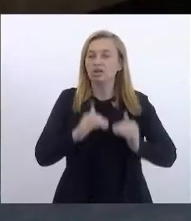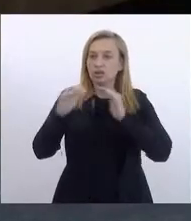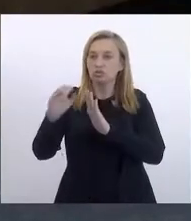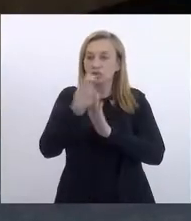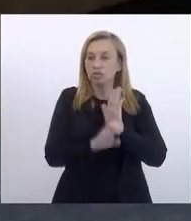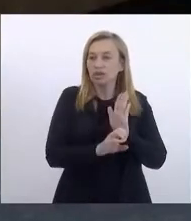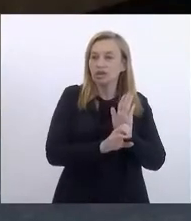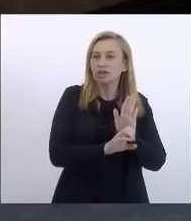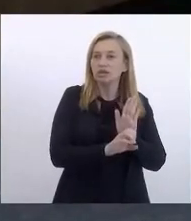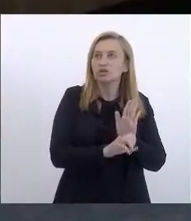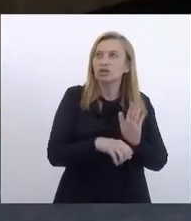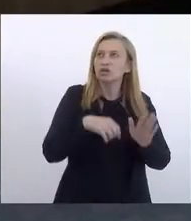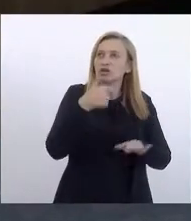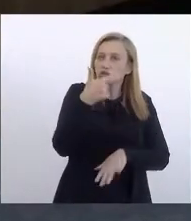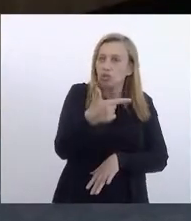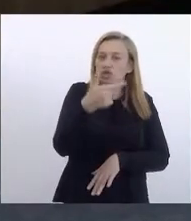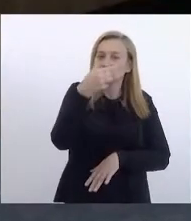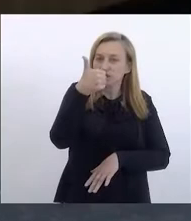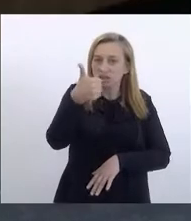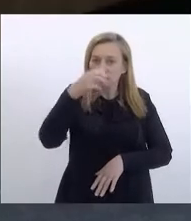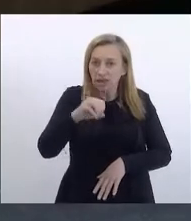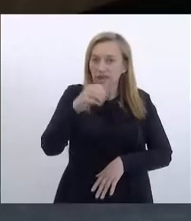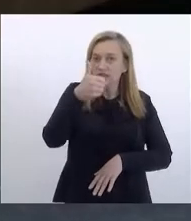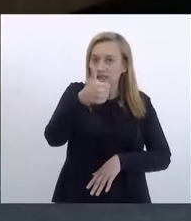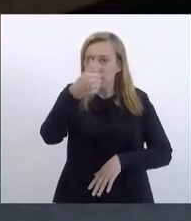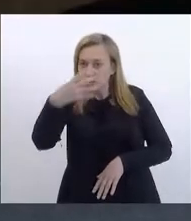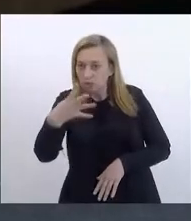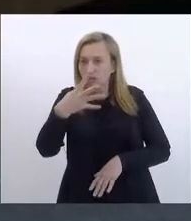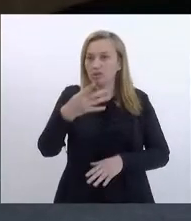sub-emenda aglutinativa as emendas 2, 10 e 14.